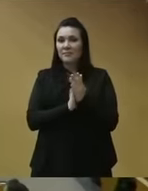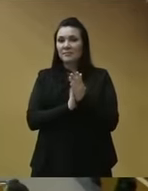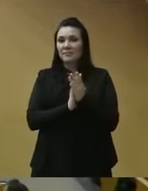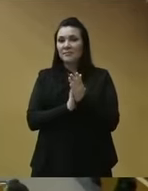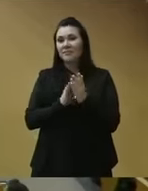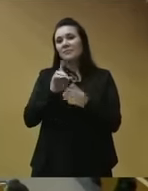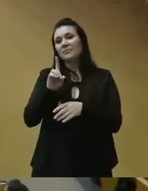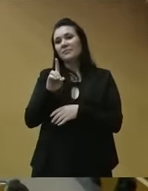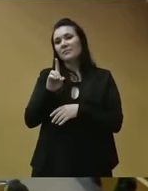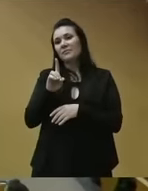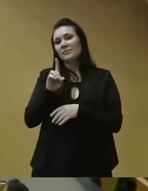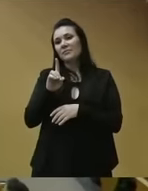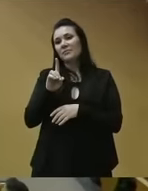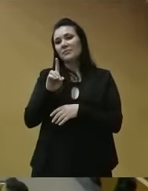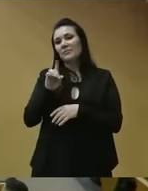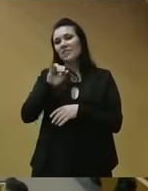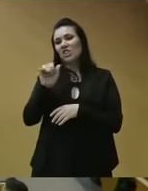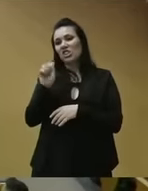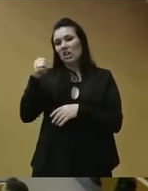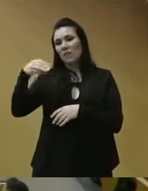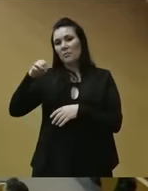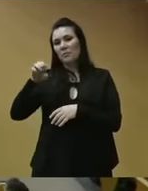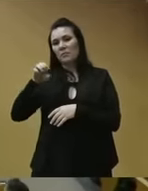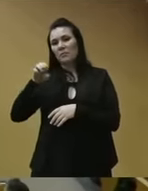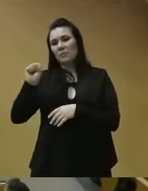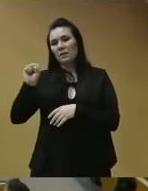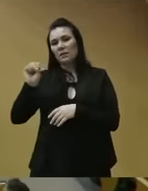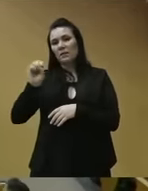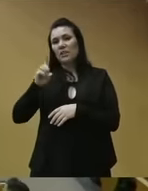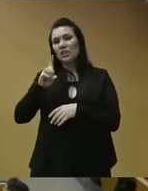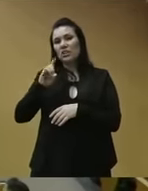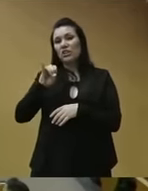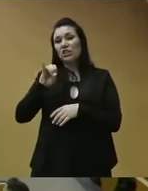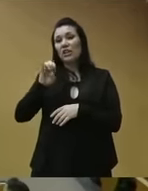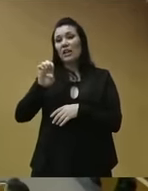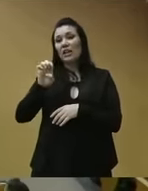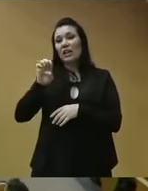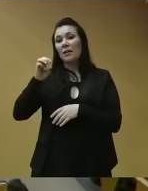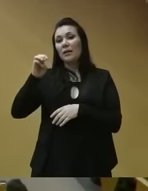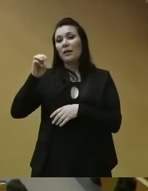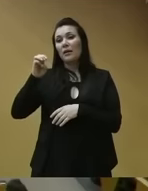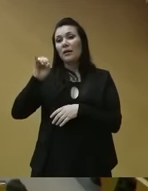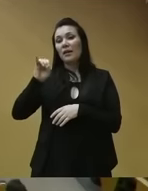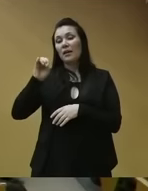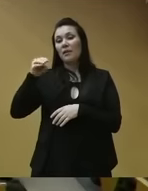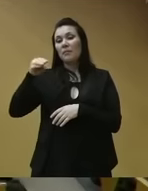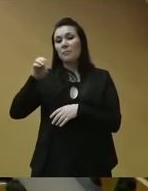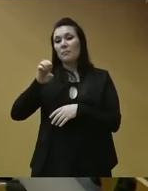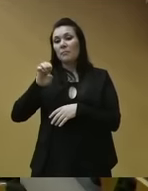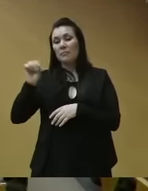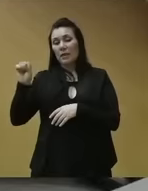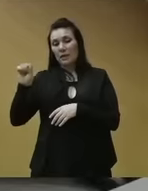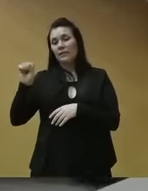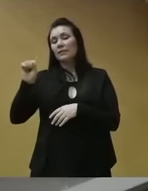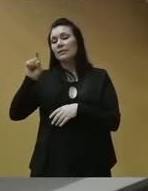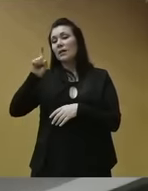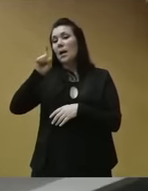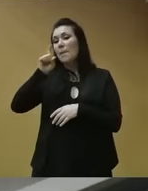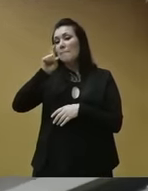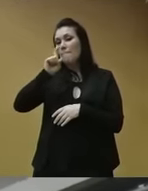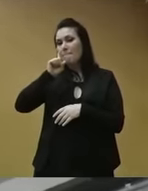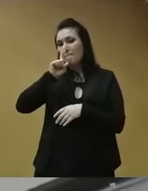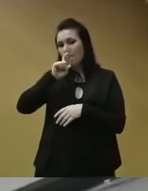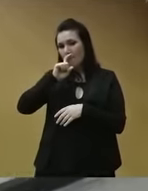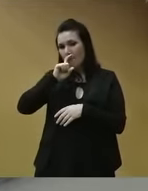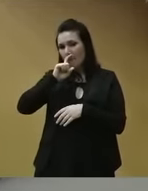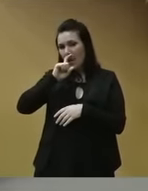James Melo Schneider, filho de Edgar Luiz Schneider e Neiva Melo Schneider, natural de Morro Redondo.